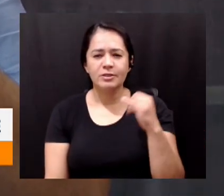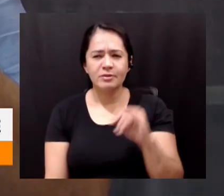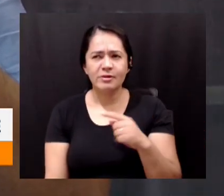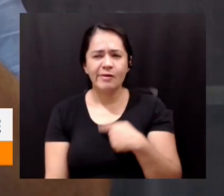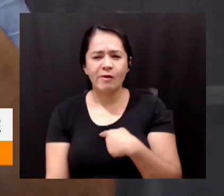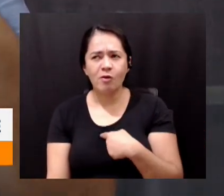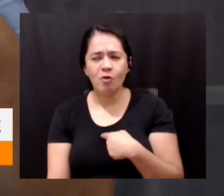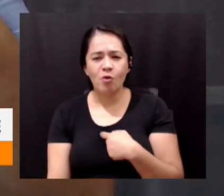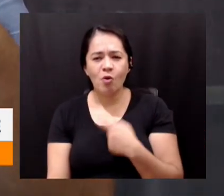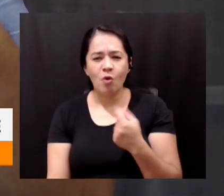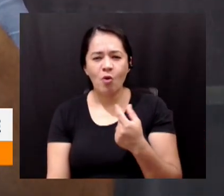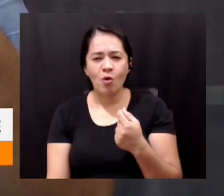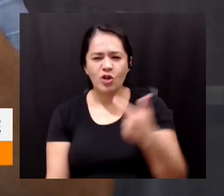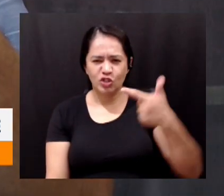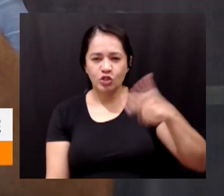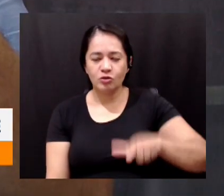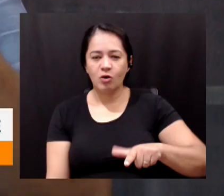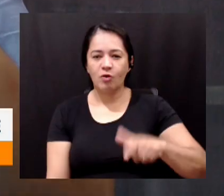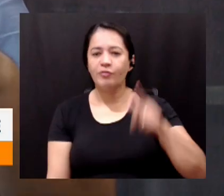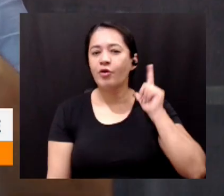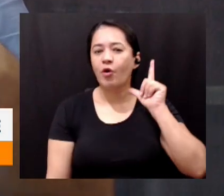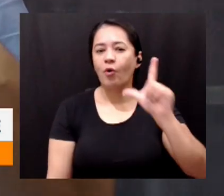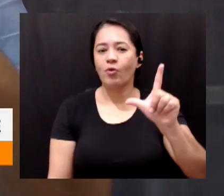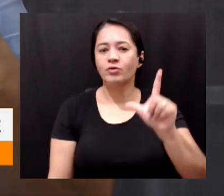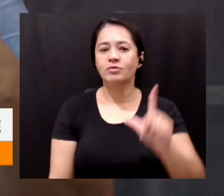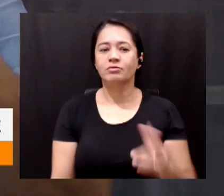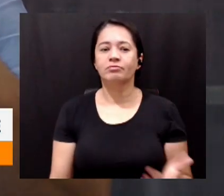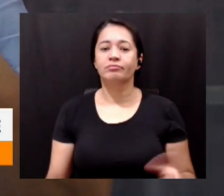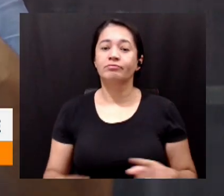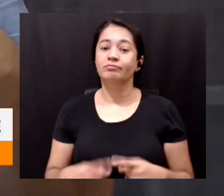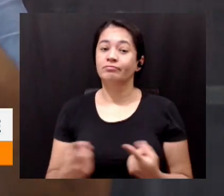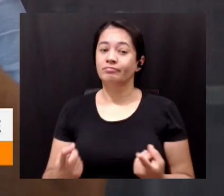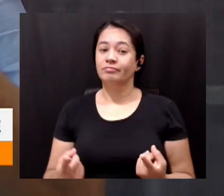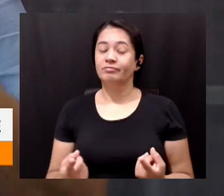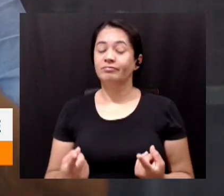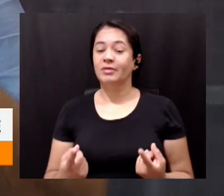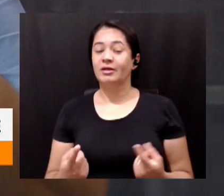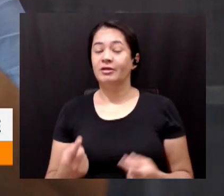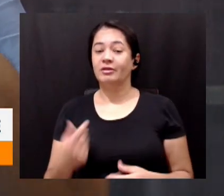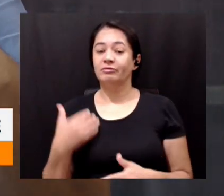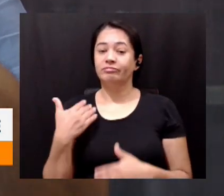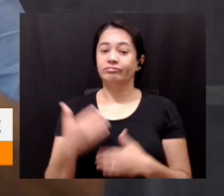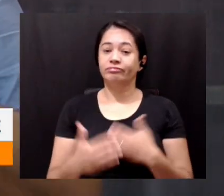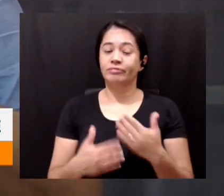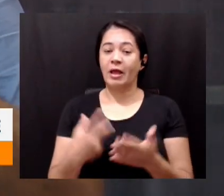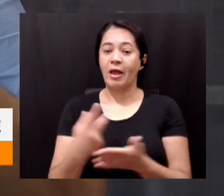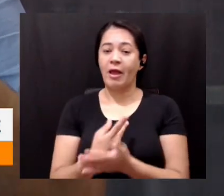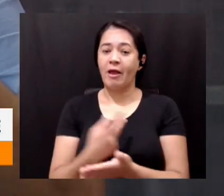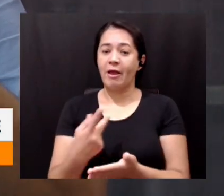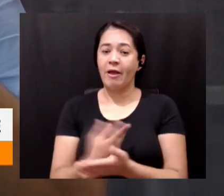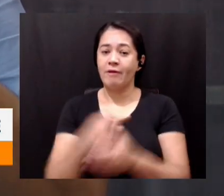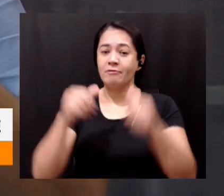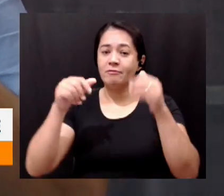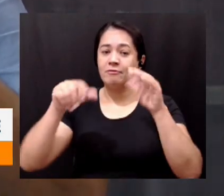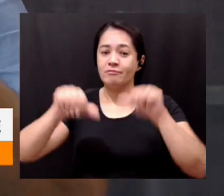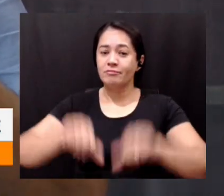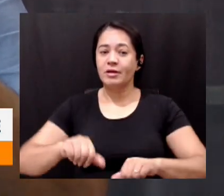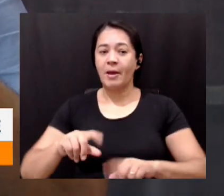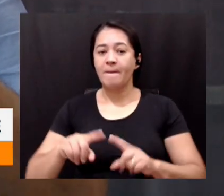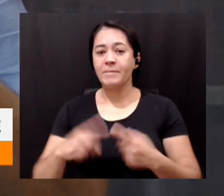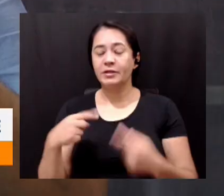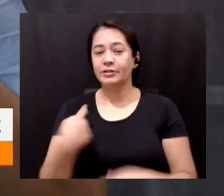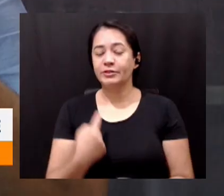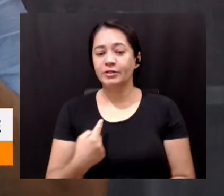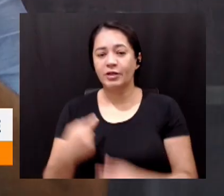certo, Poxa. né? E aí chega uma hora que começa a dar errado, mas mesmo assim, né, a gente fica com aquele viés cognitivo